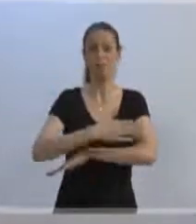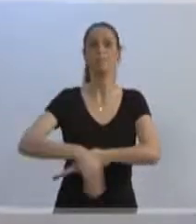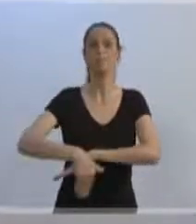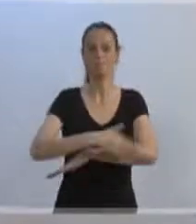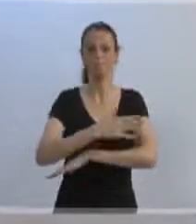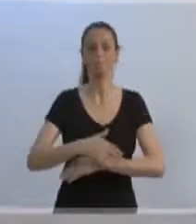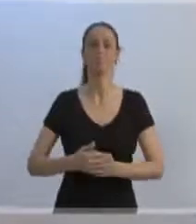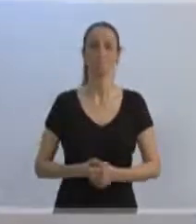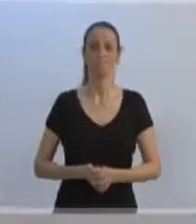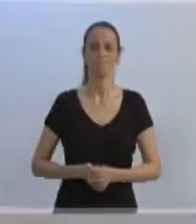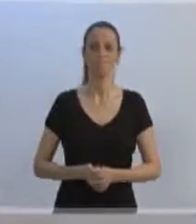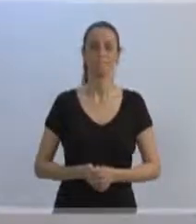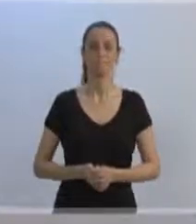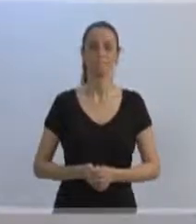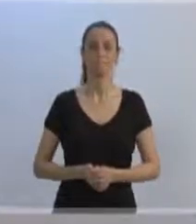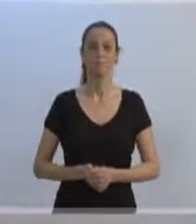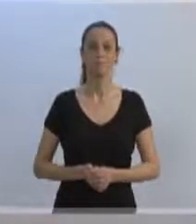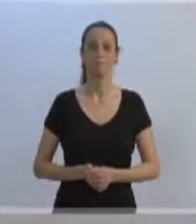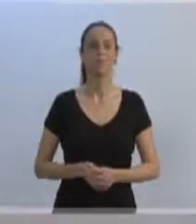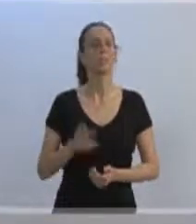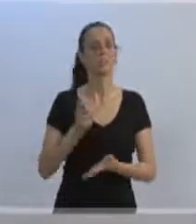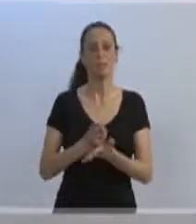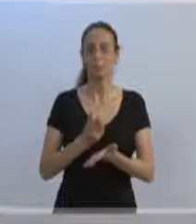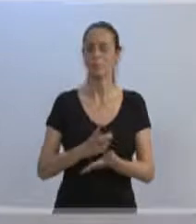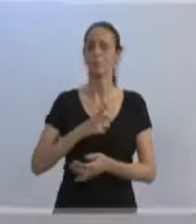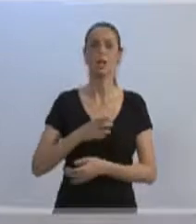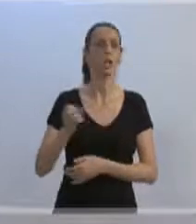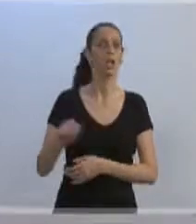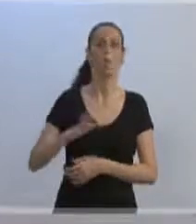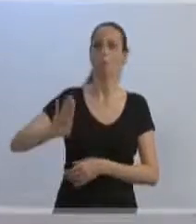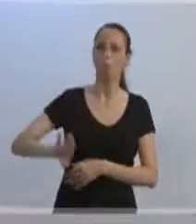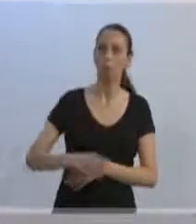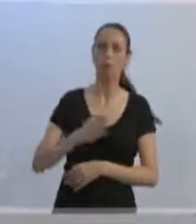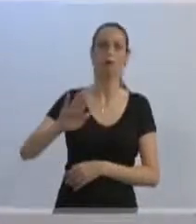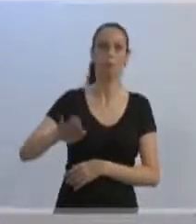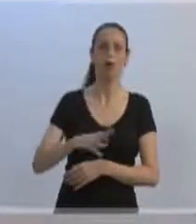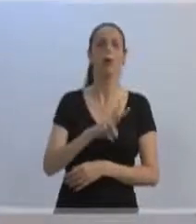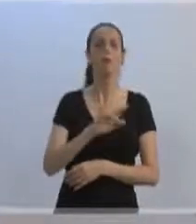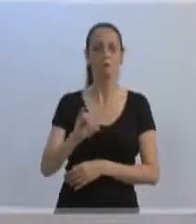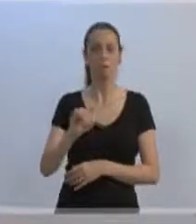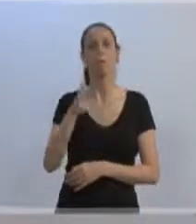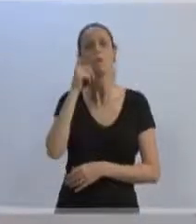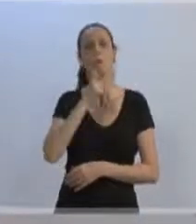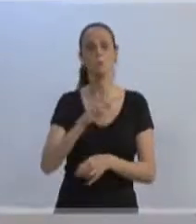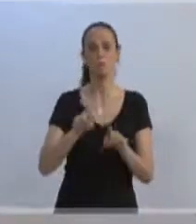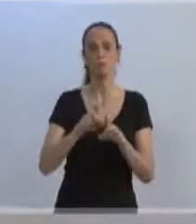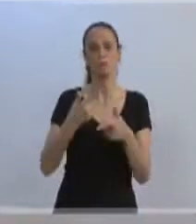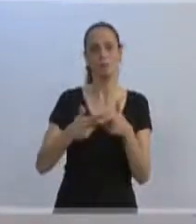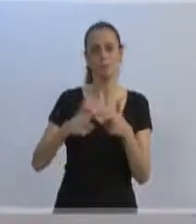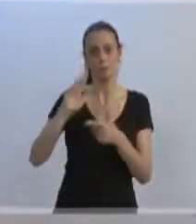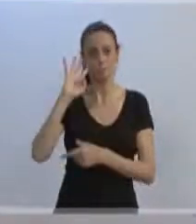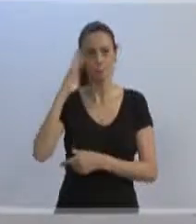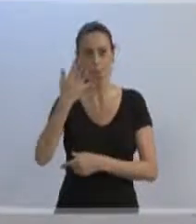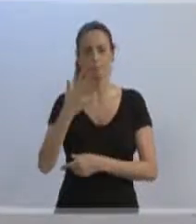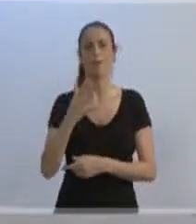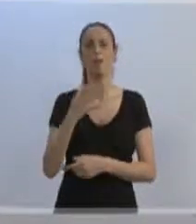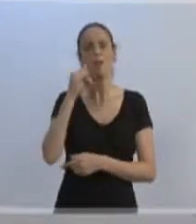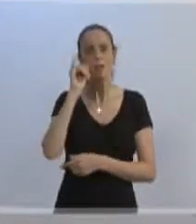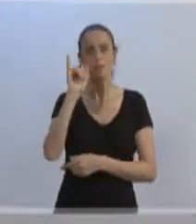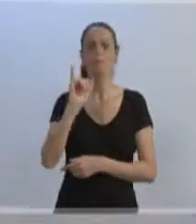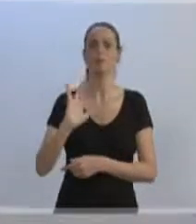todas as semanas abre novos buracos naquela via mas eu tenho certeza que vamos tentar achar uma solução para que isso não ocorra